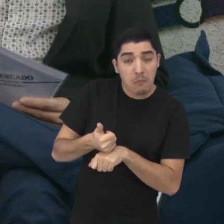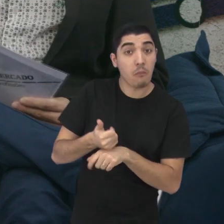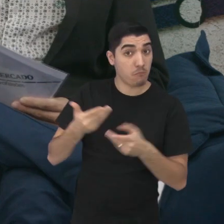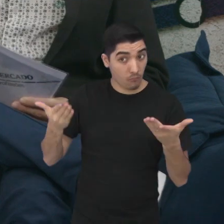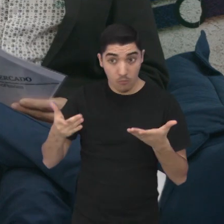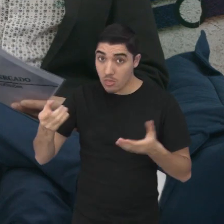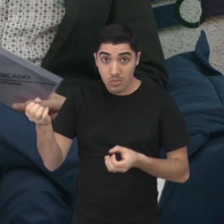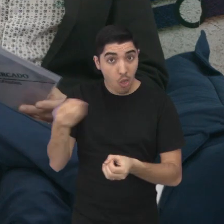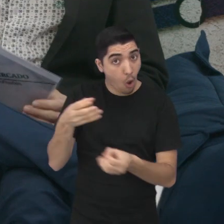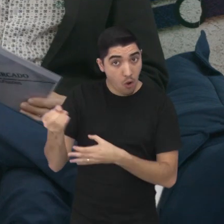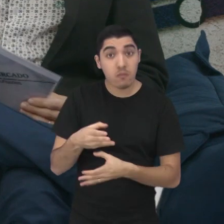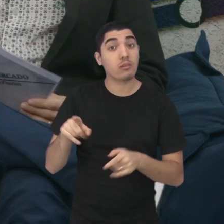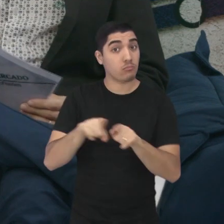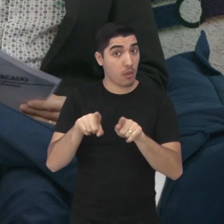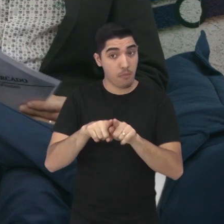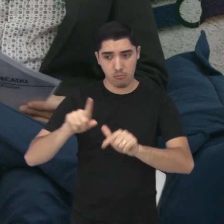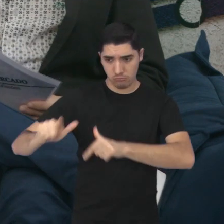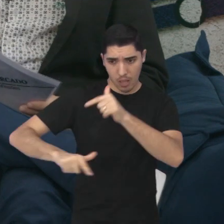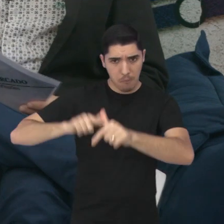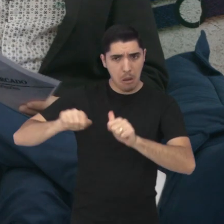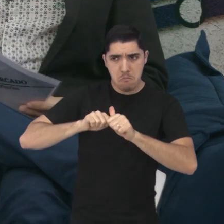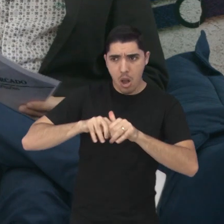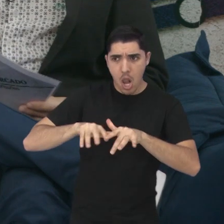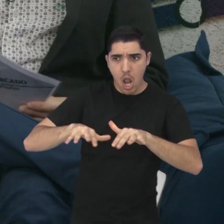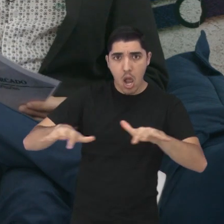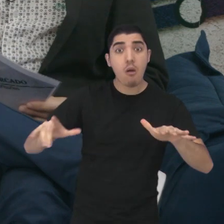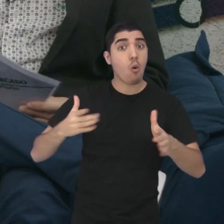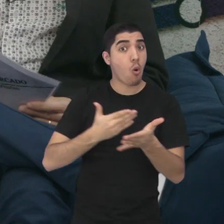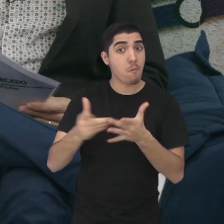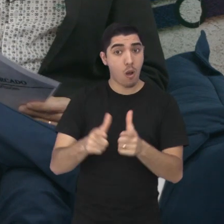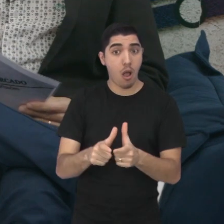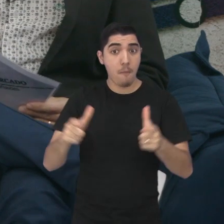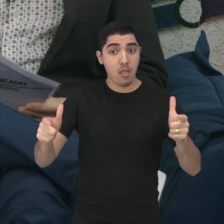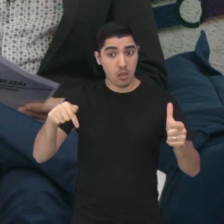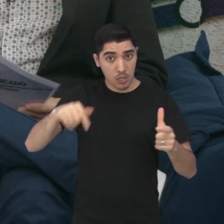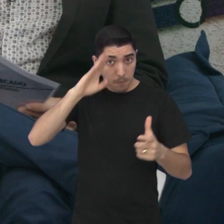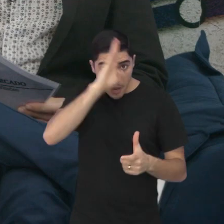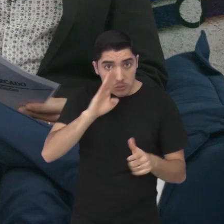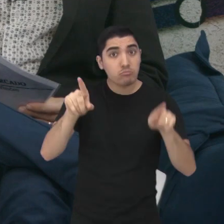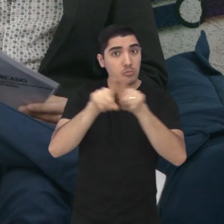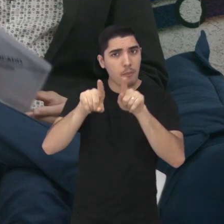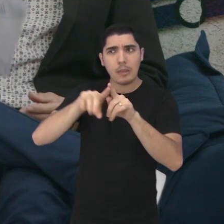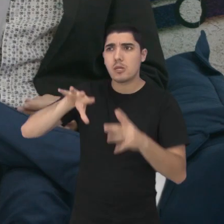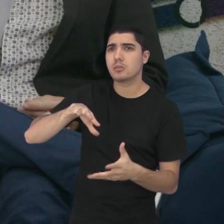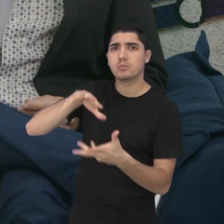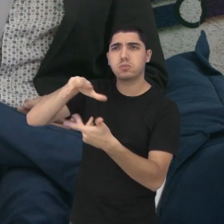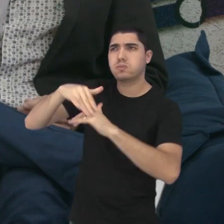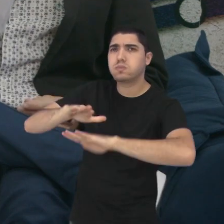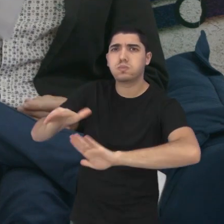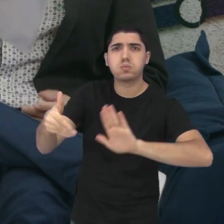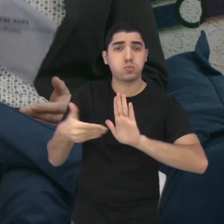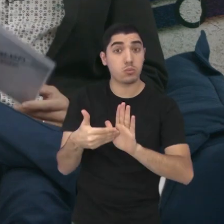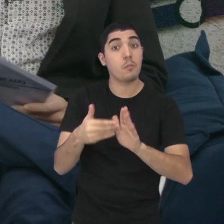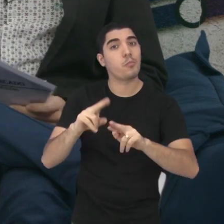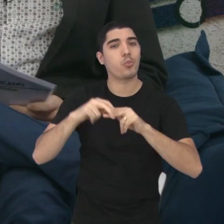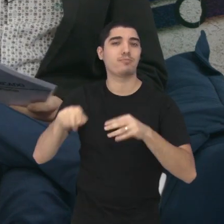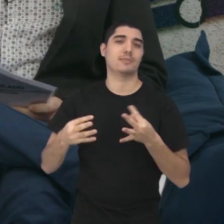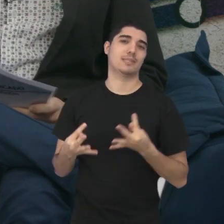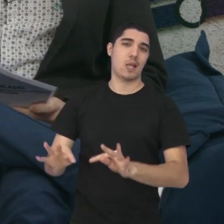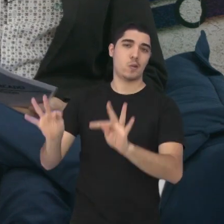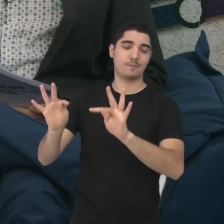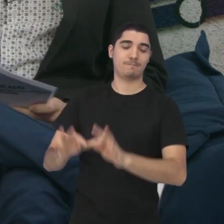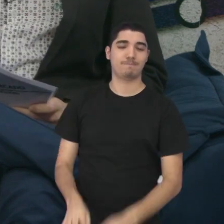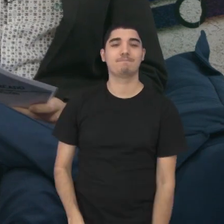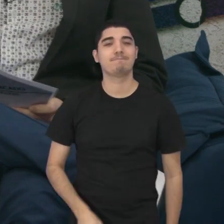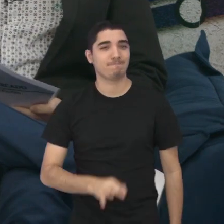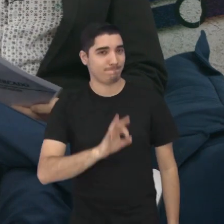muito atual e faz parte de um mercado de trabalho em expansão aqui no Brasil e no mundo inteiro, impulsionado pela tecnologia.